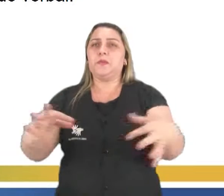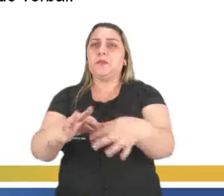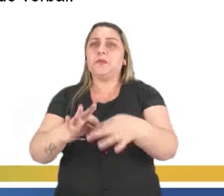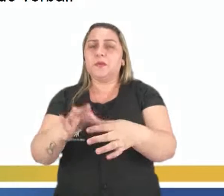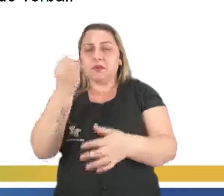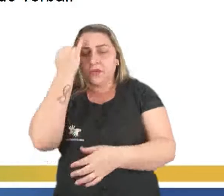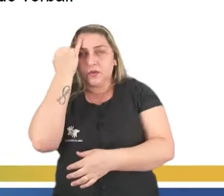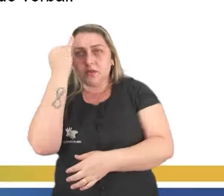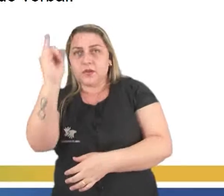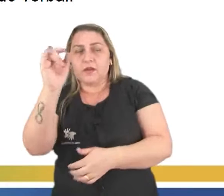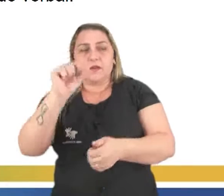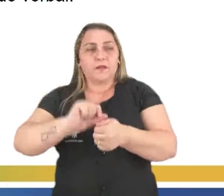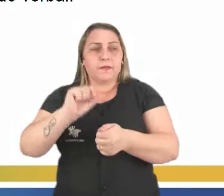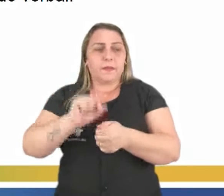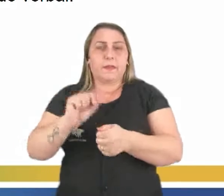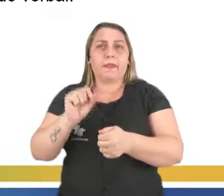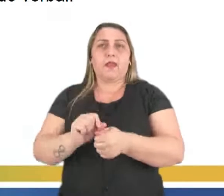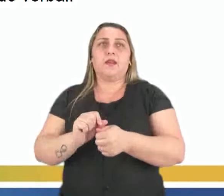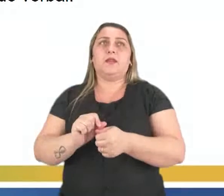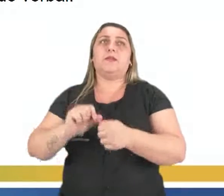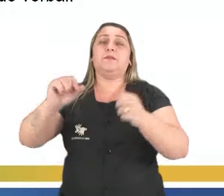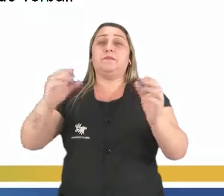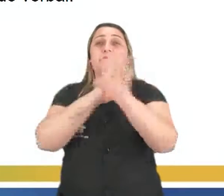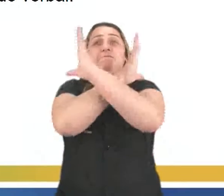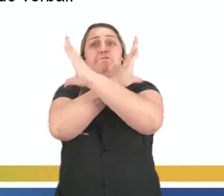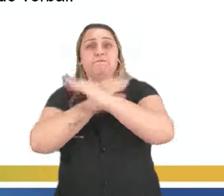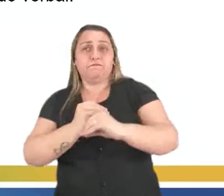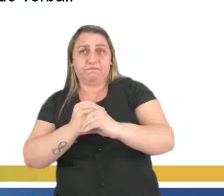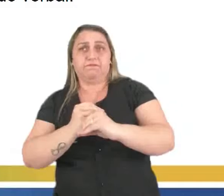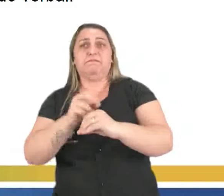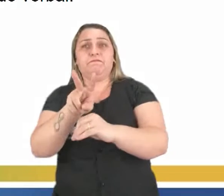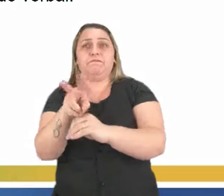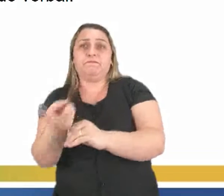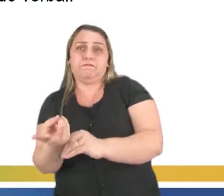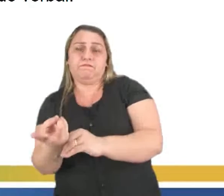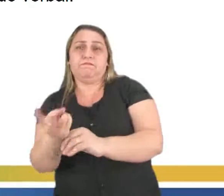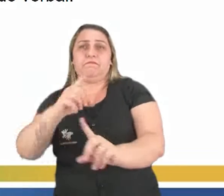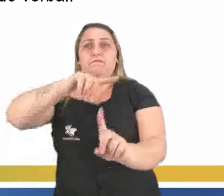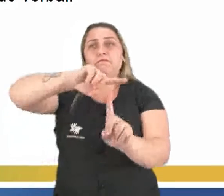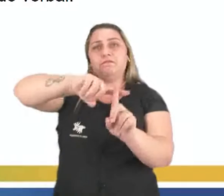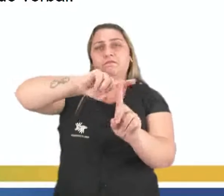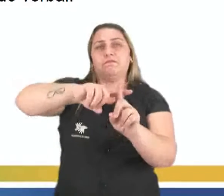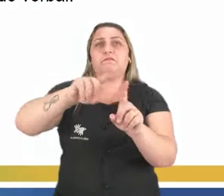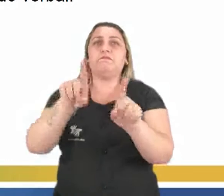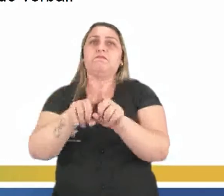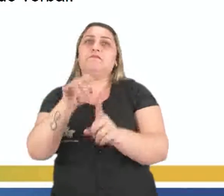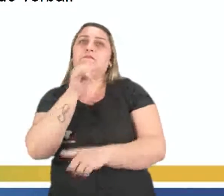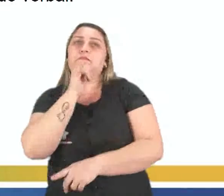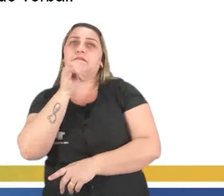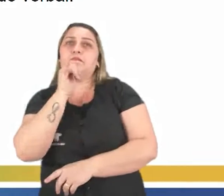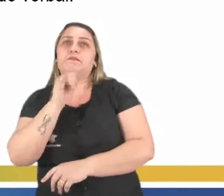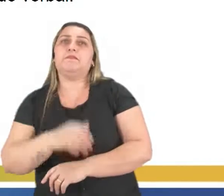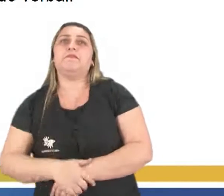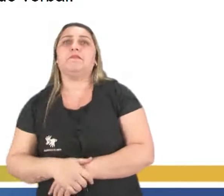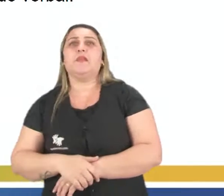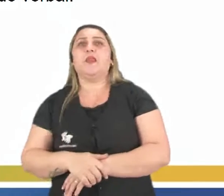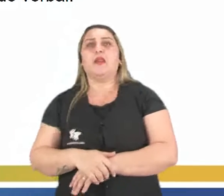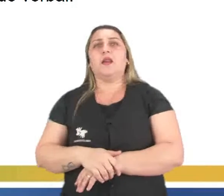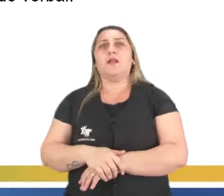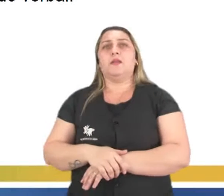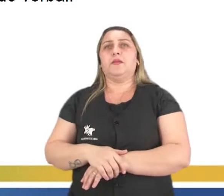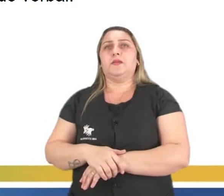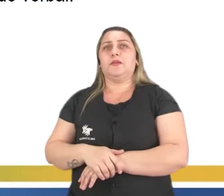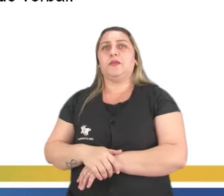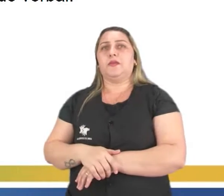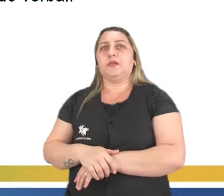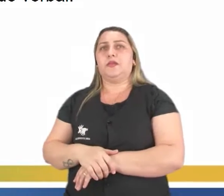as ideias feitas pela conjunção, estabelecendo contrariedade, adição. Vejamos os exemplos. Qualquer coisa